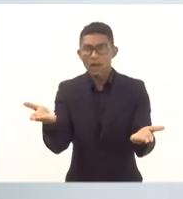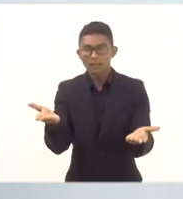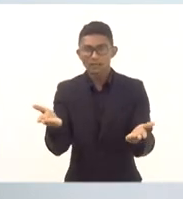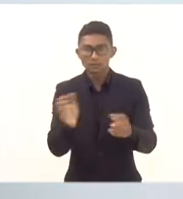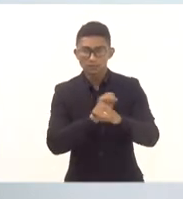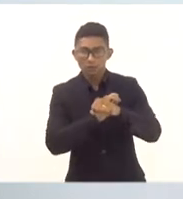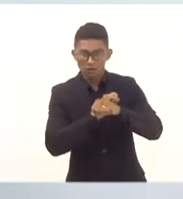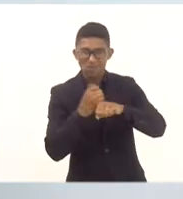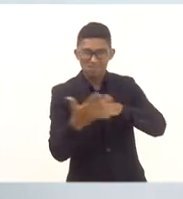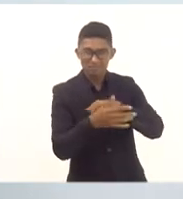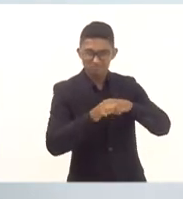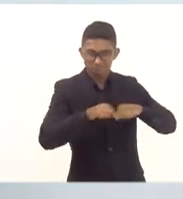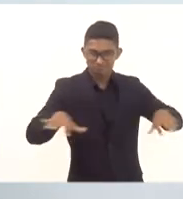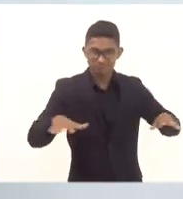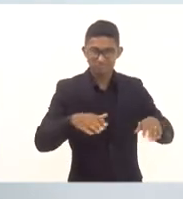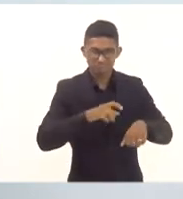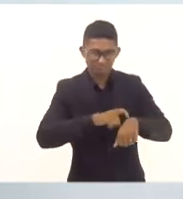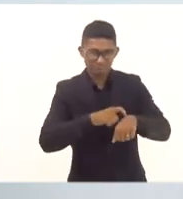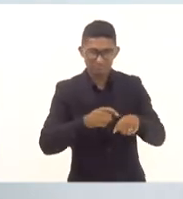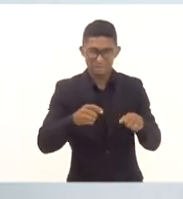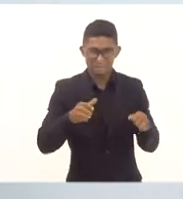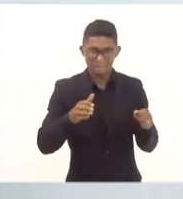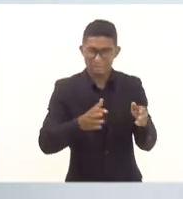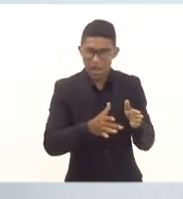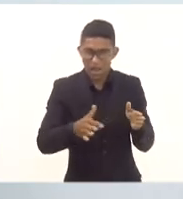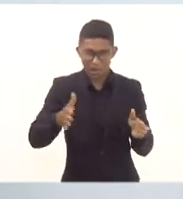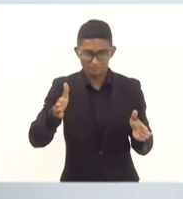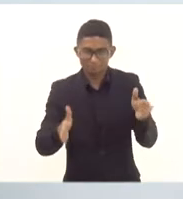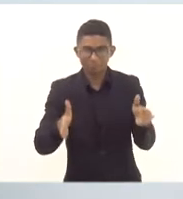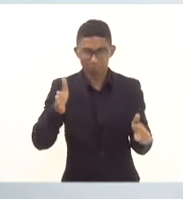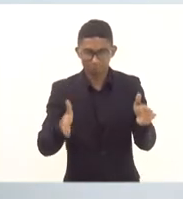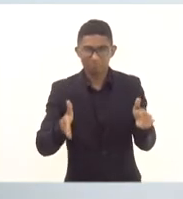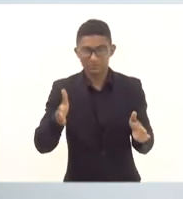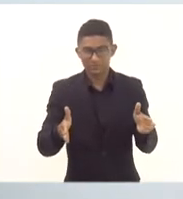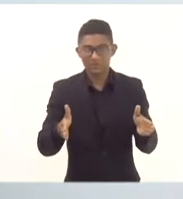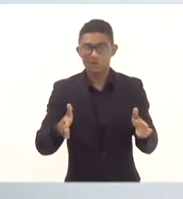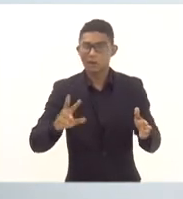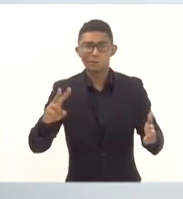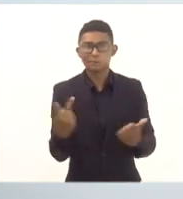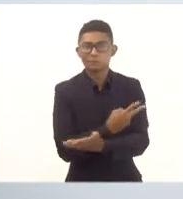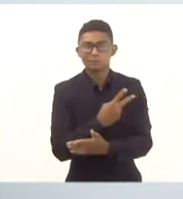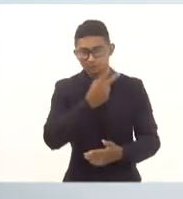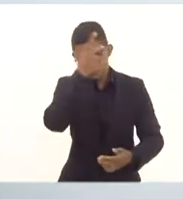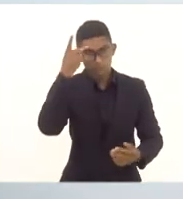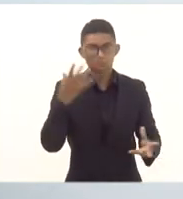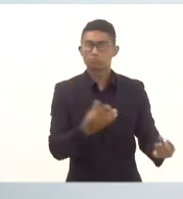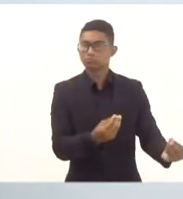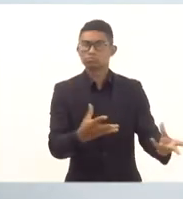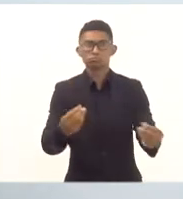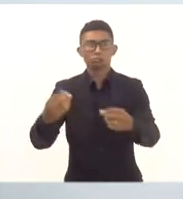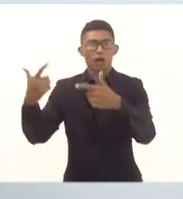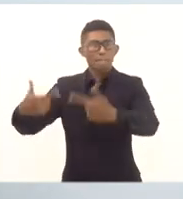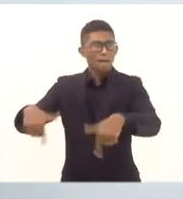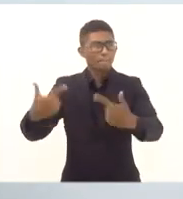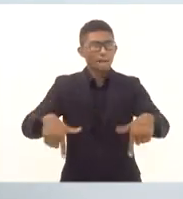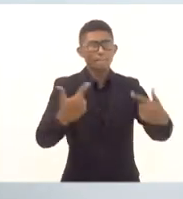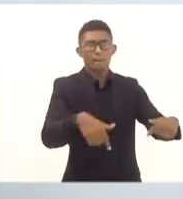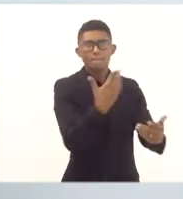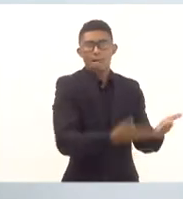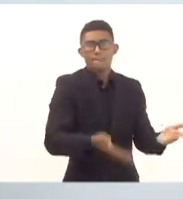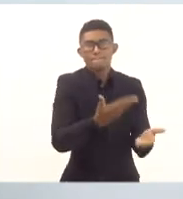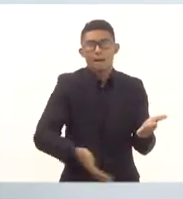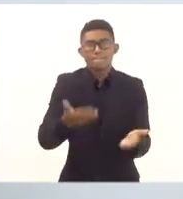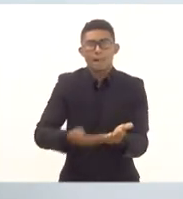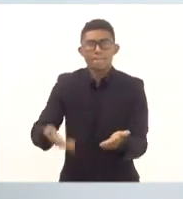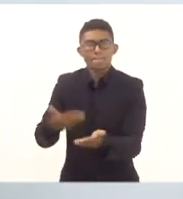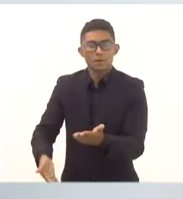covid-19 que foram acrescidos a um processo de desemprego no estado do Rio de Janeiro no Brasil que foram